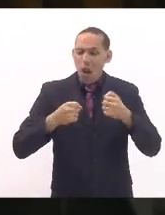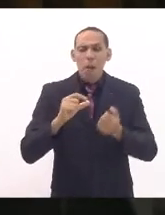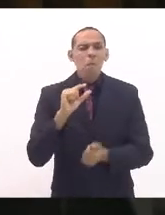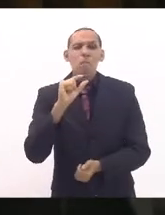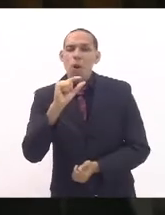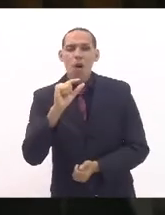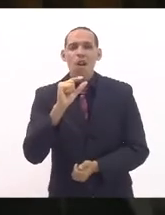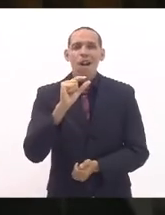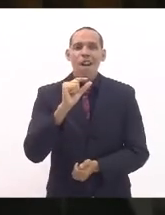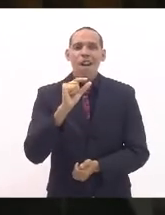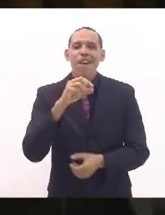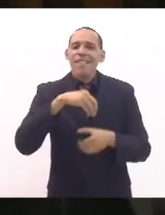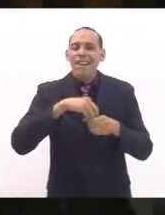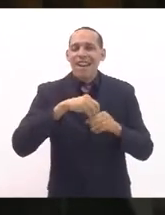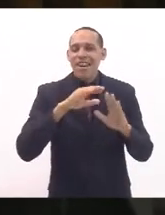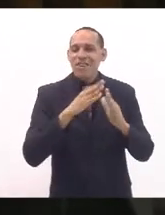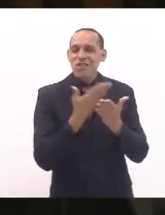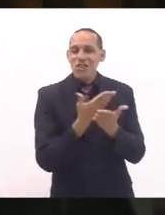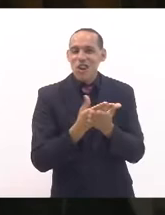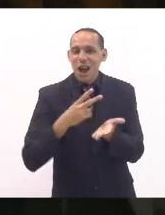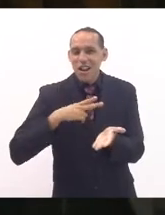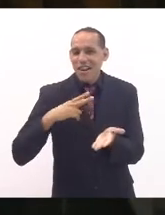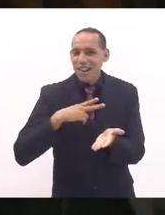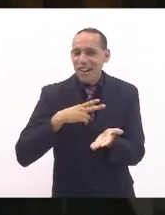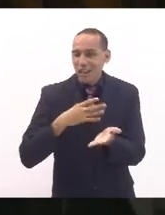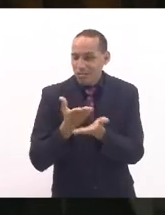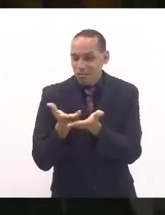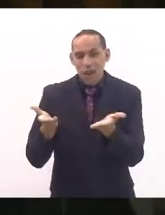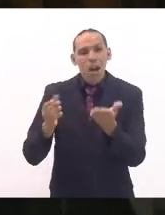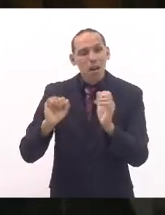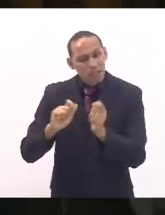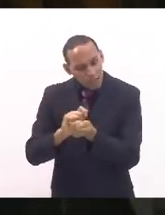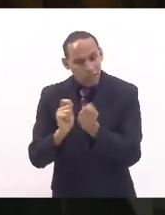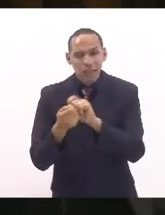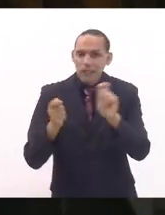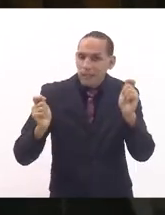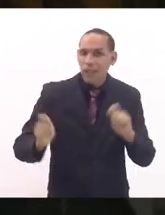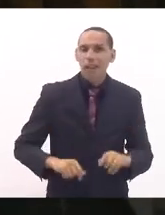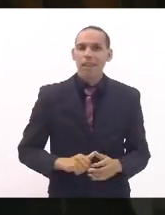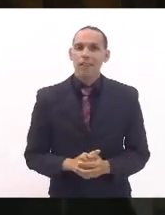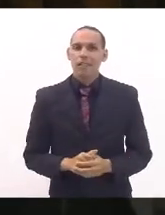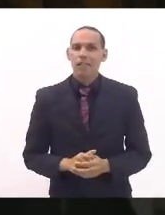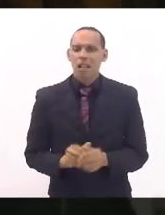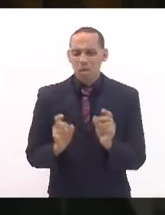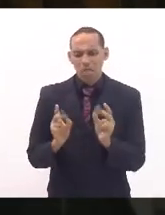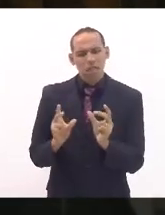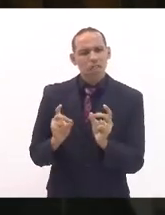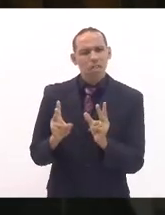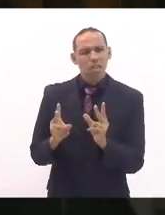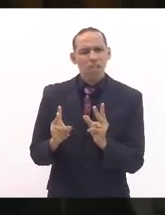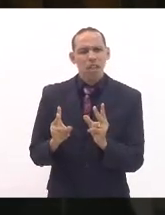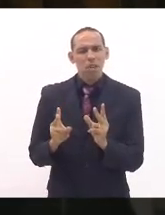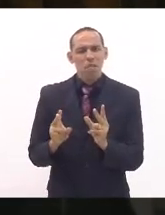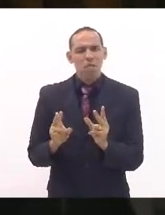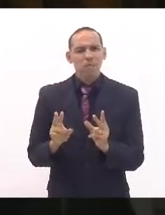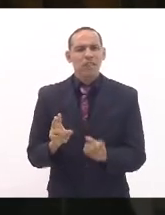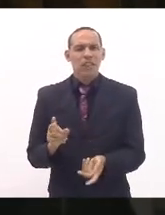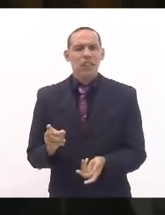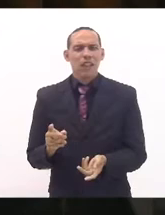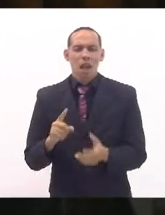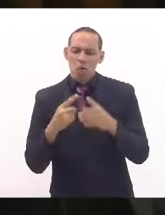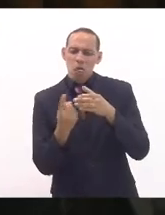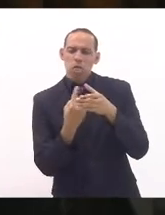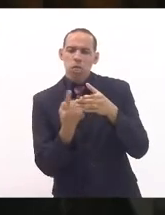próprias cantinas das redes privadas podem se adequar e, ao invés de vender refrescos cheios